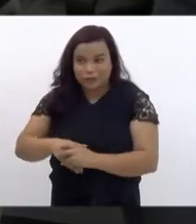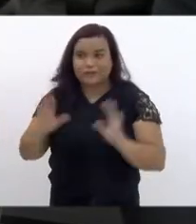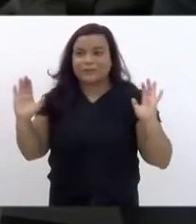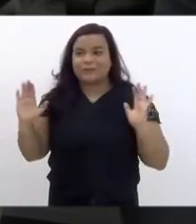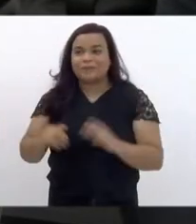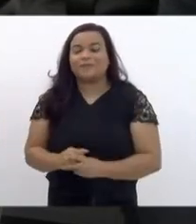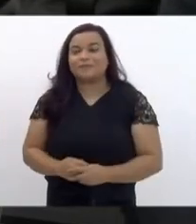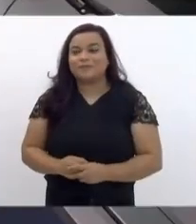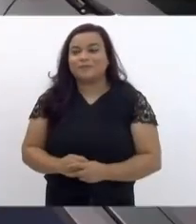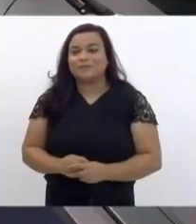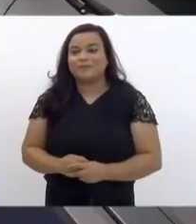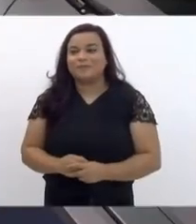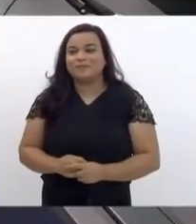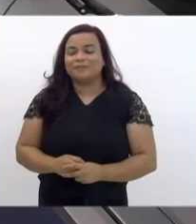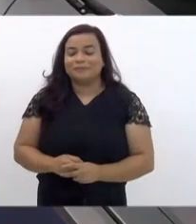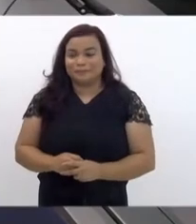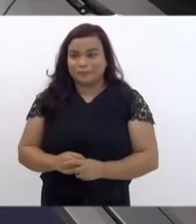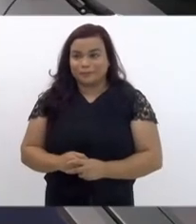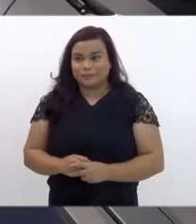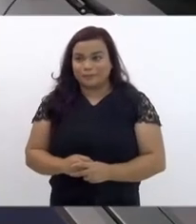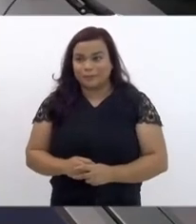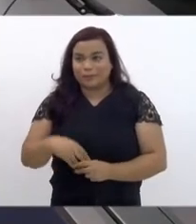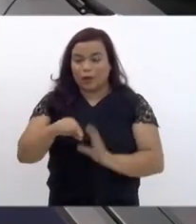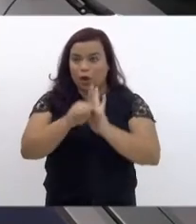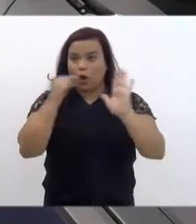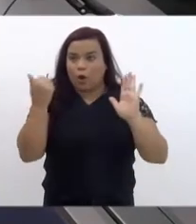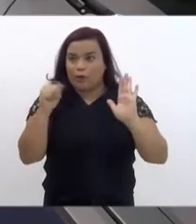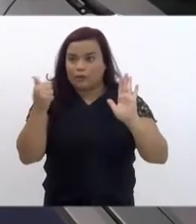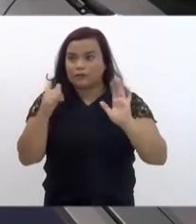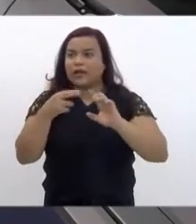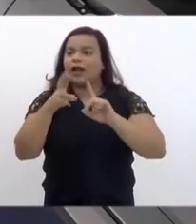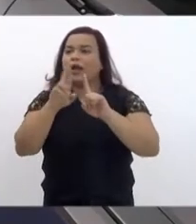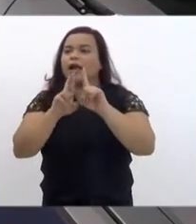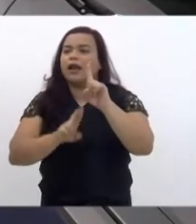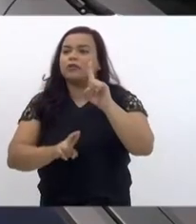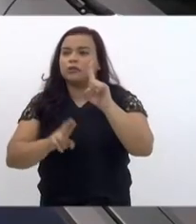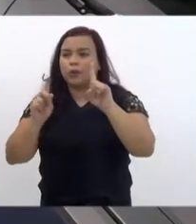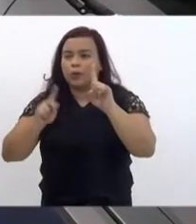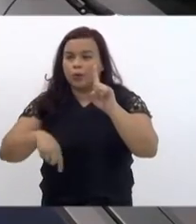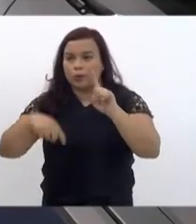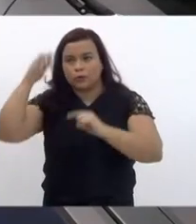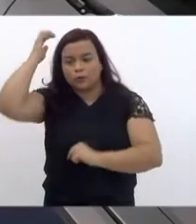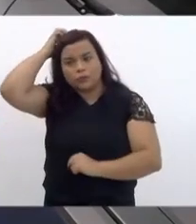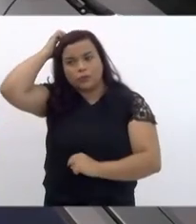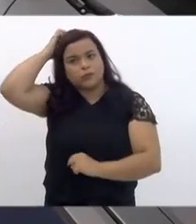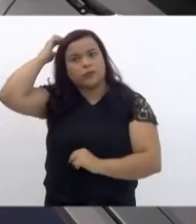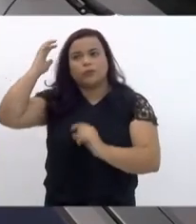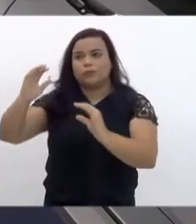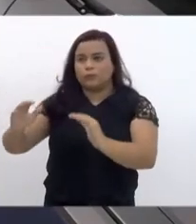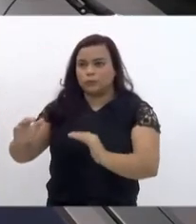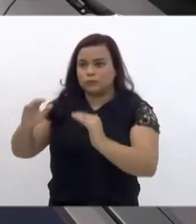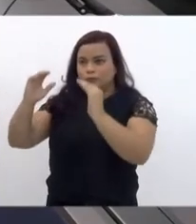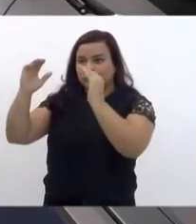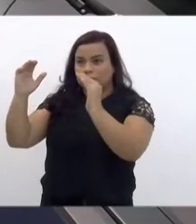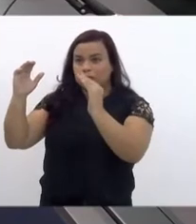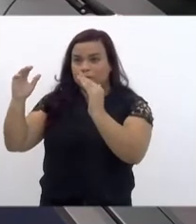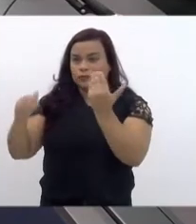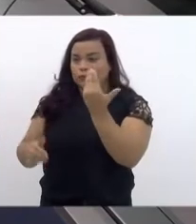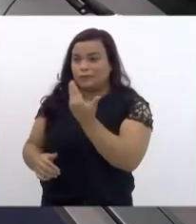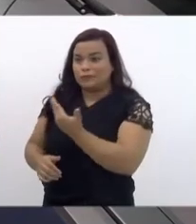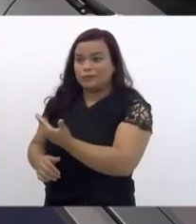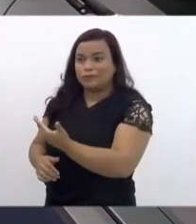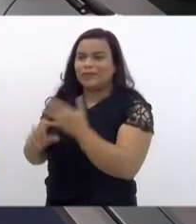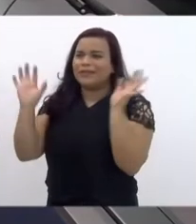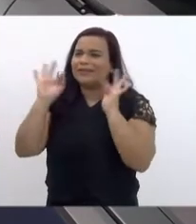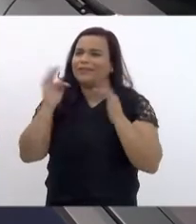aí. 11 da pauta, relator. Nossa, Vossa Excelência. Como estou